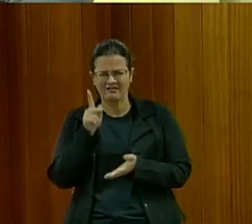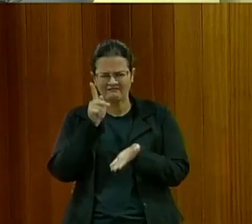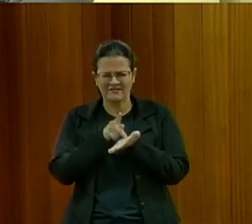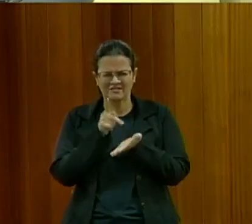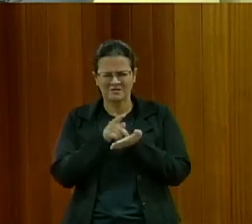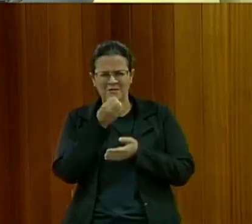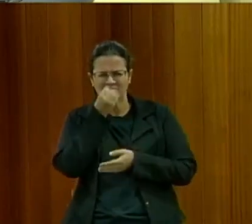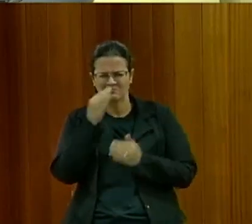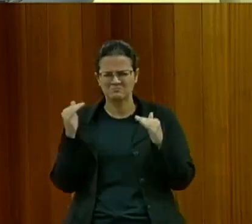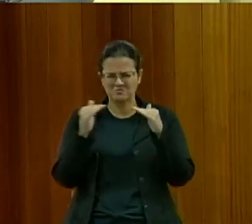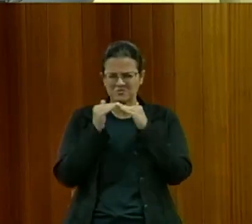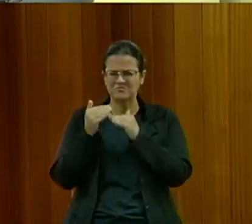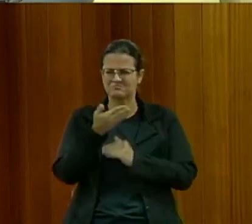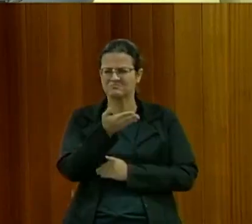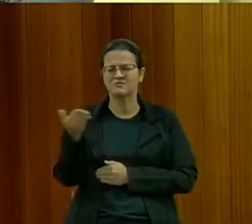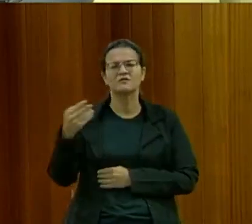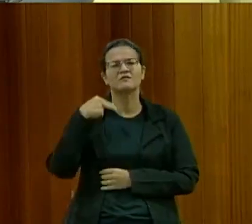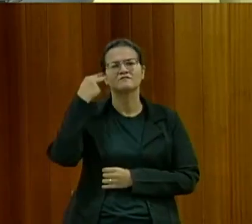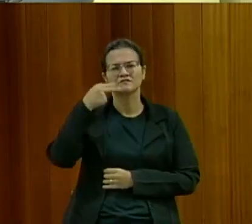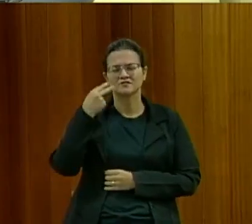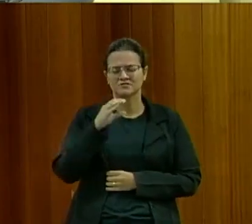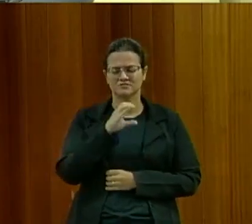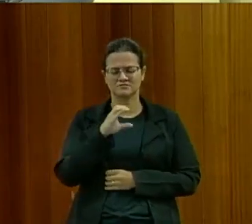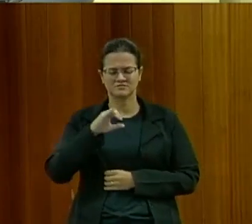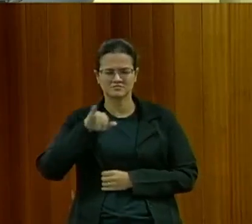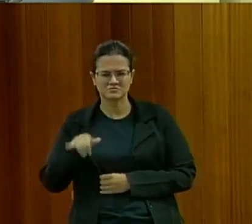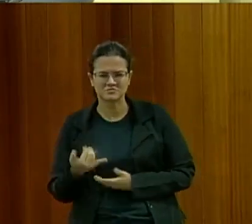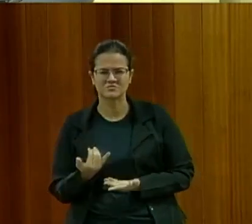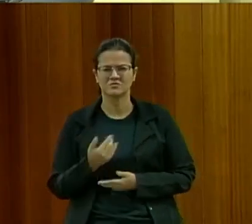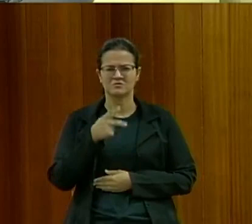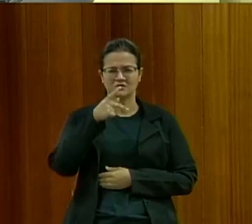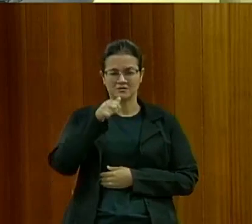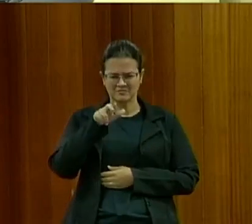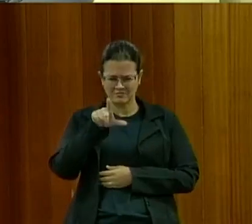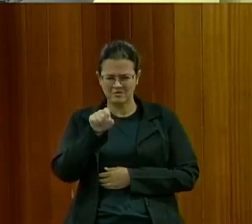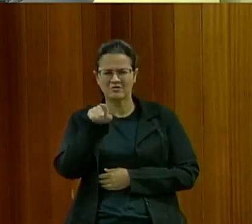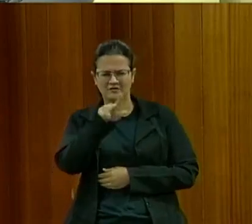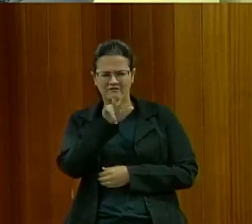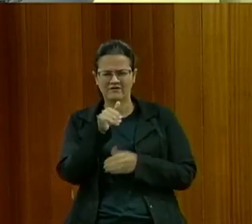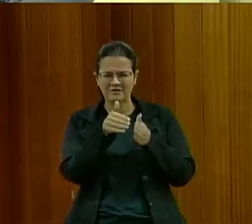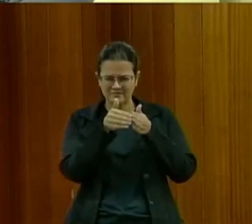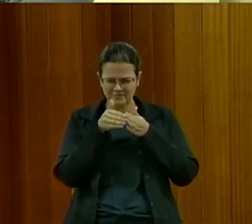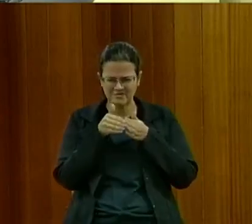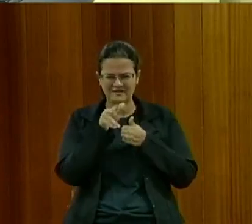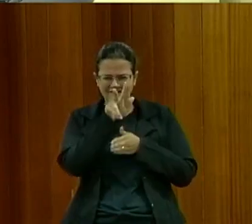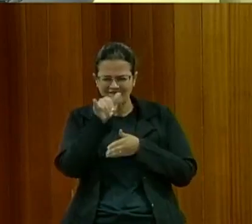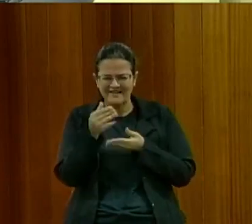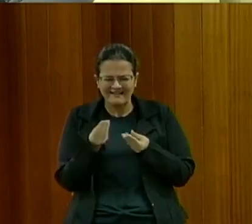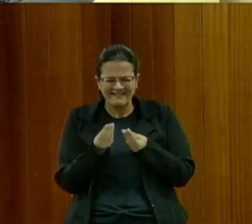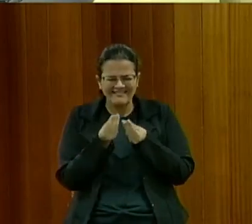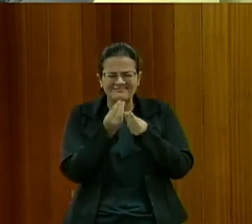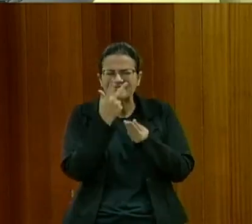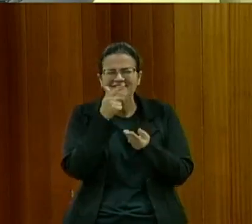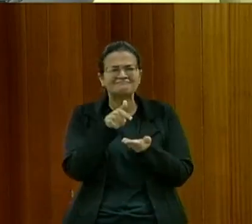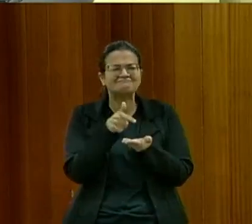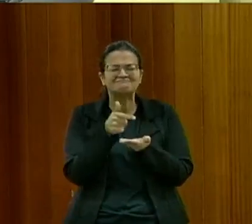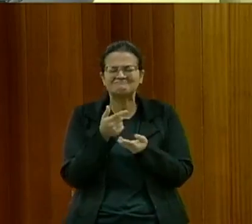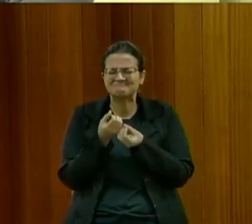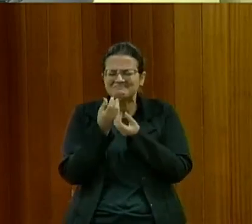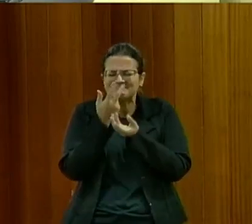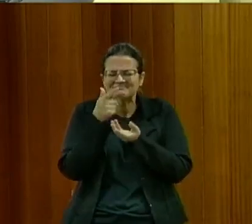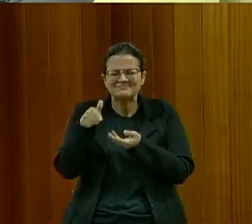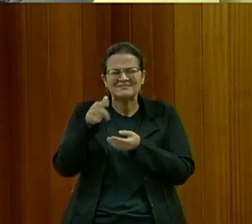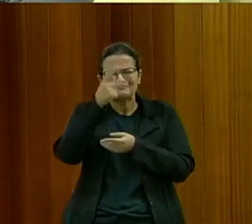vereador Paulo Henrique, que vai pedir, vai dar a chave do galinheiro para a raposa dizer se é para fechar ou